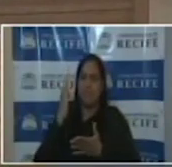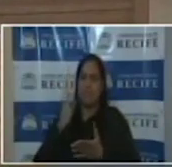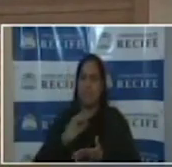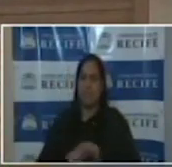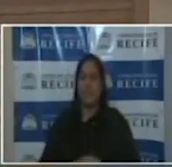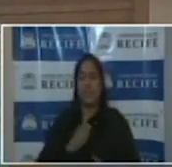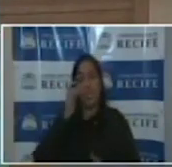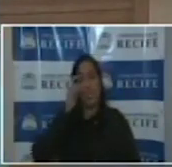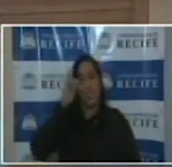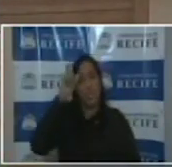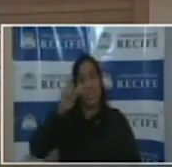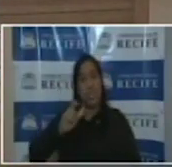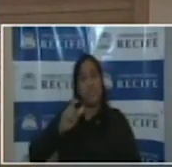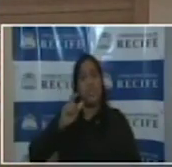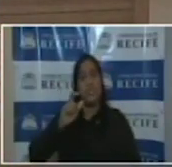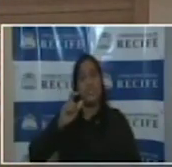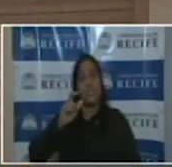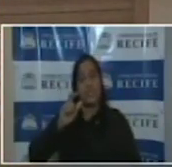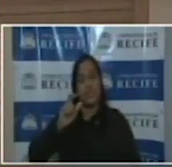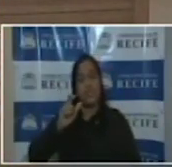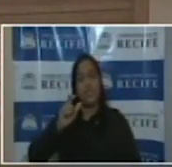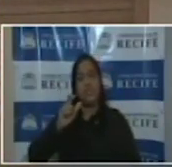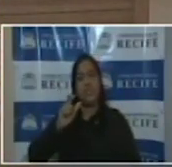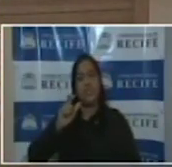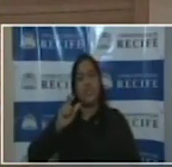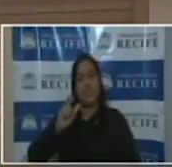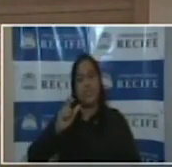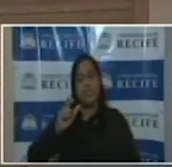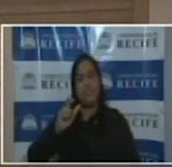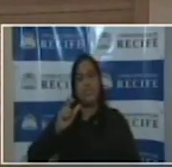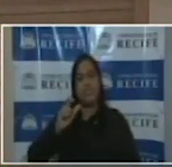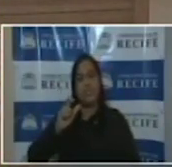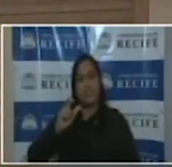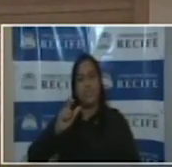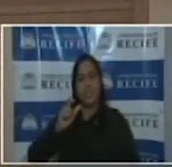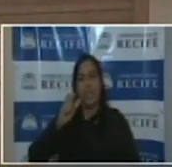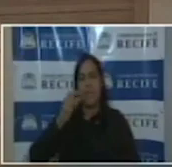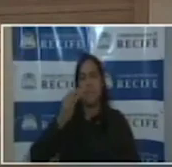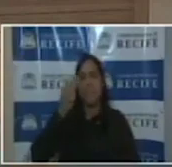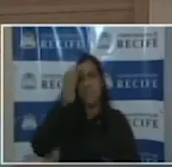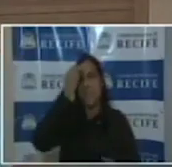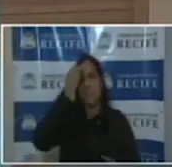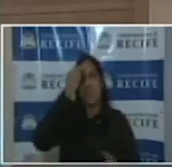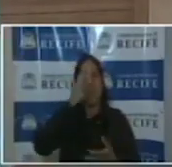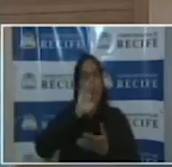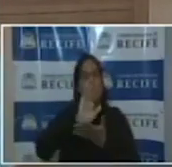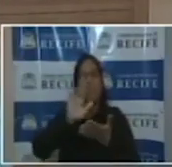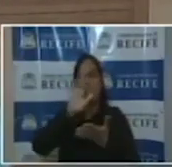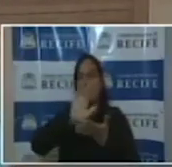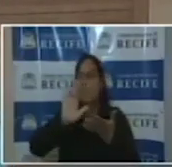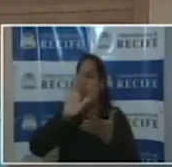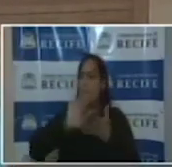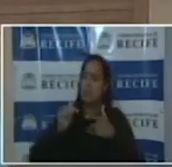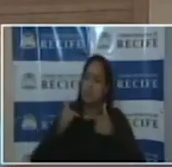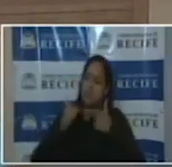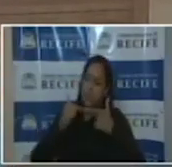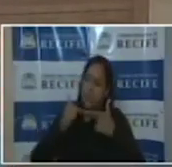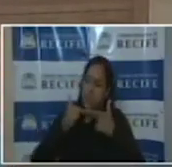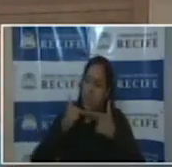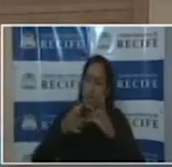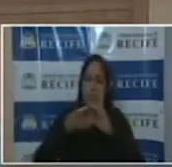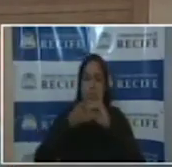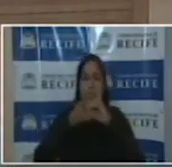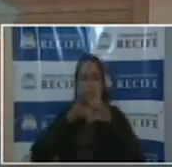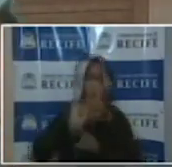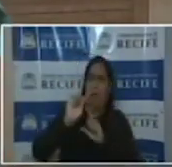é interessante que esse ato ele traga a memória de tantos e tantas que lutaram pela democracia